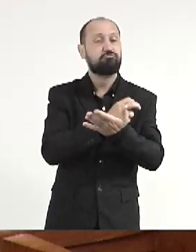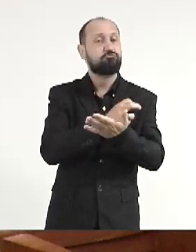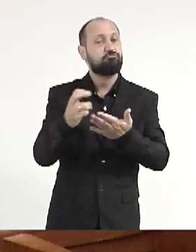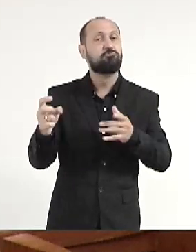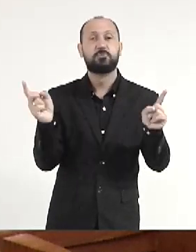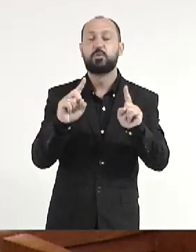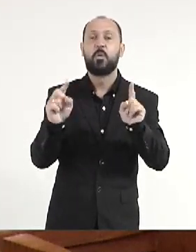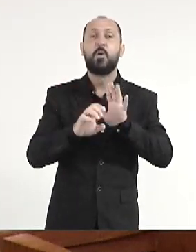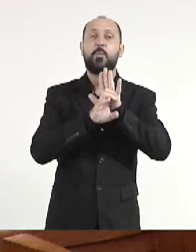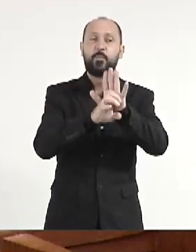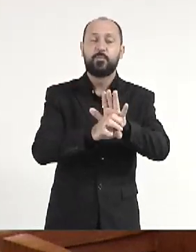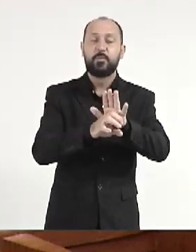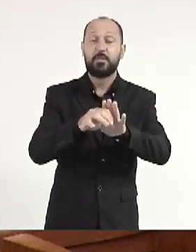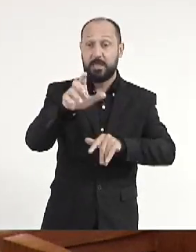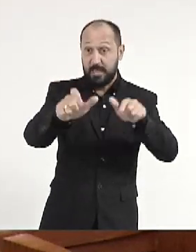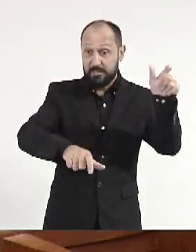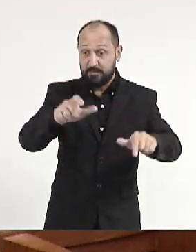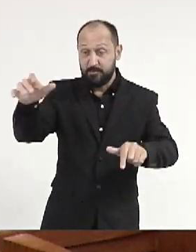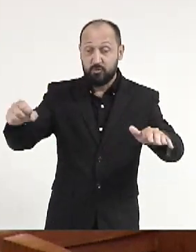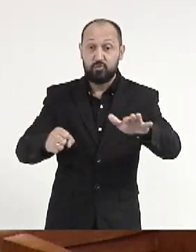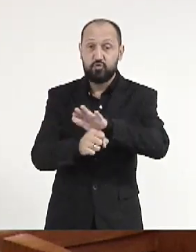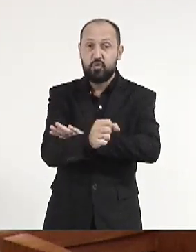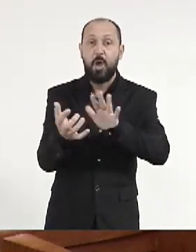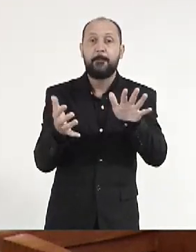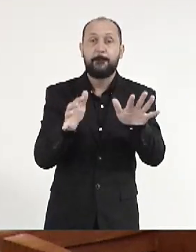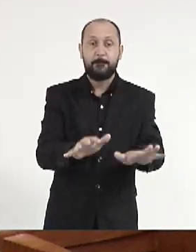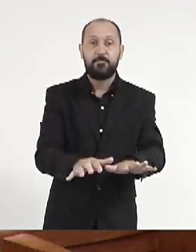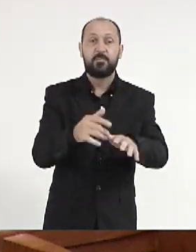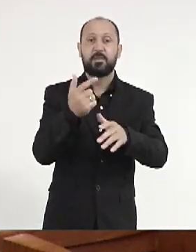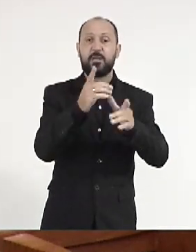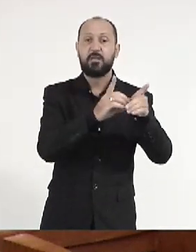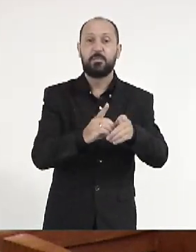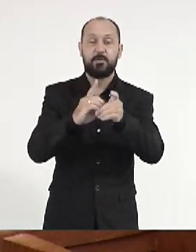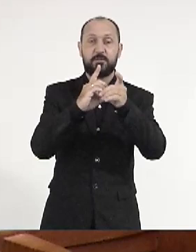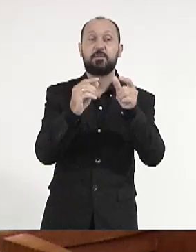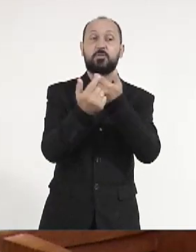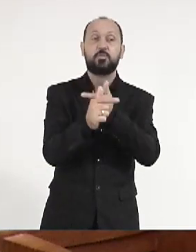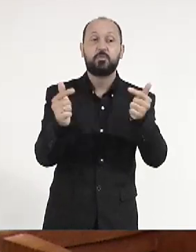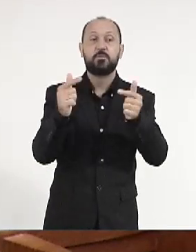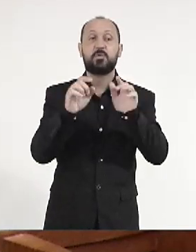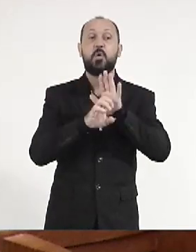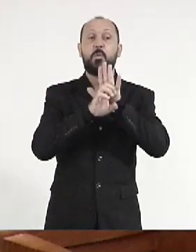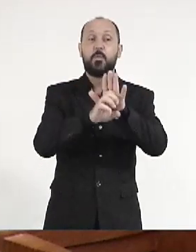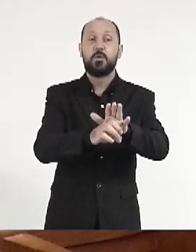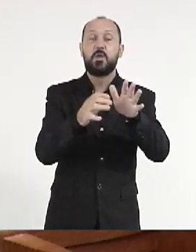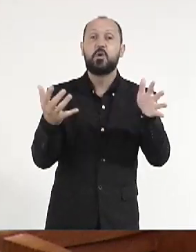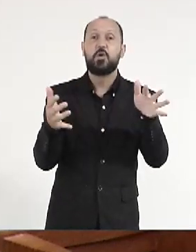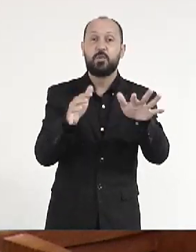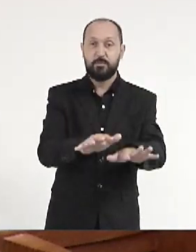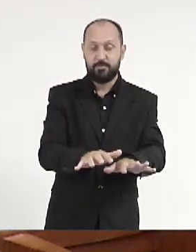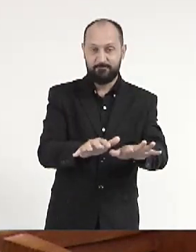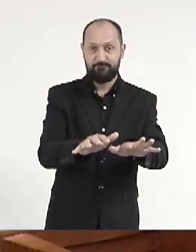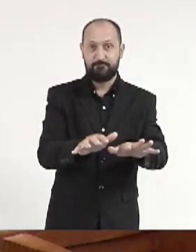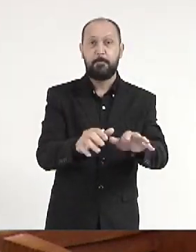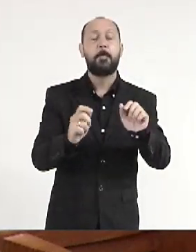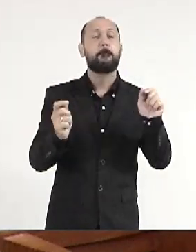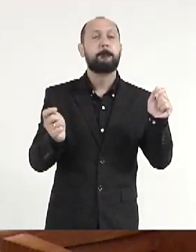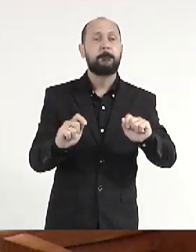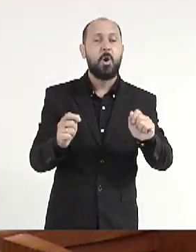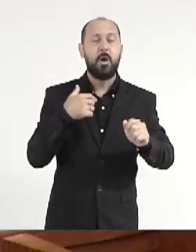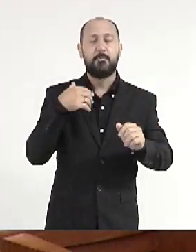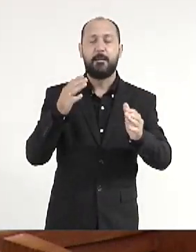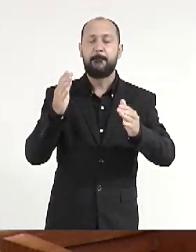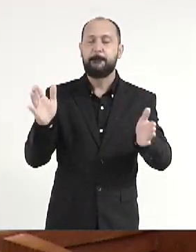um modelo que inclui as pessoas. Modelos sem democracia não são de modelos que incluem pessoas pobres,